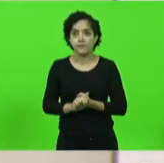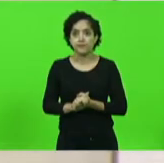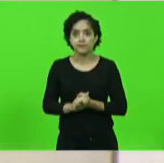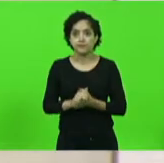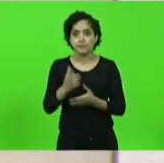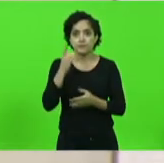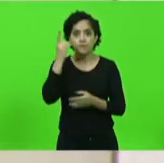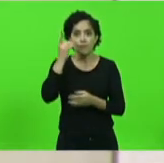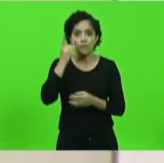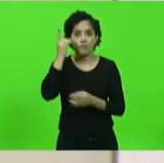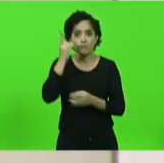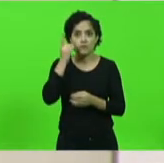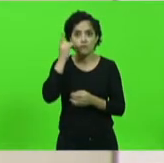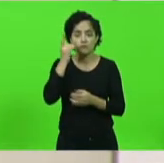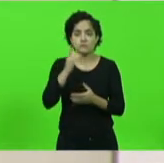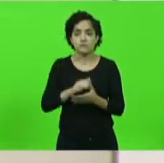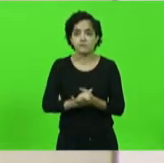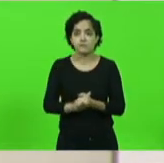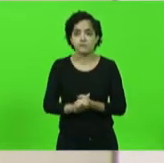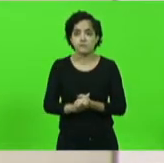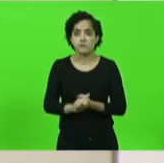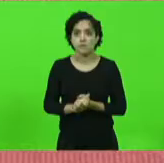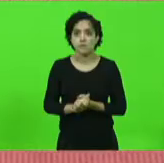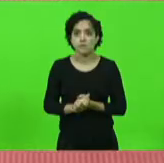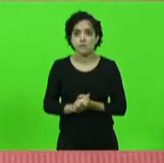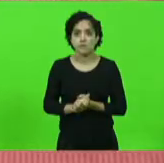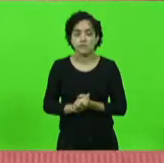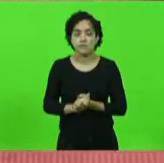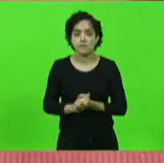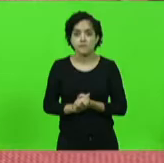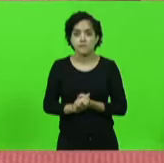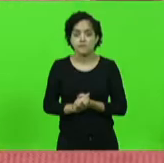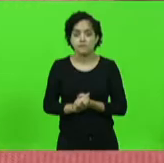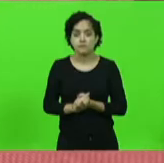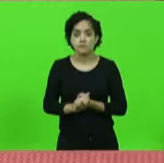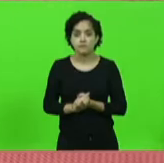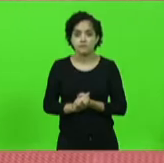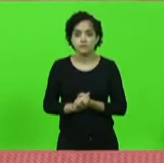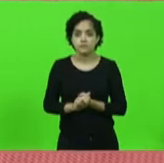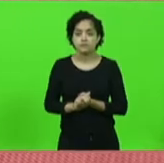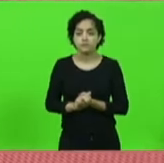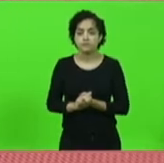deputado Ivanatz. Senhor presidente,